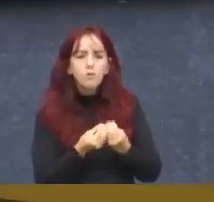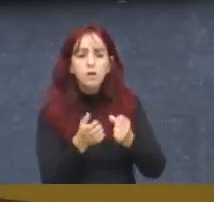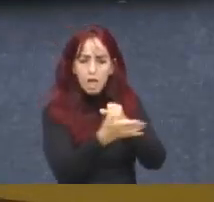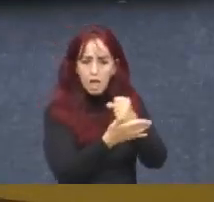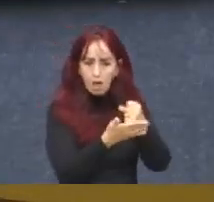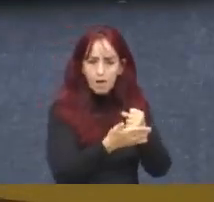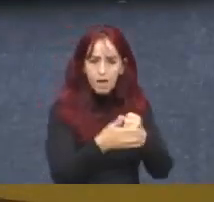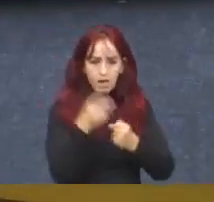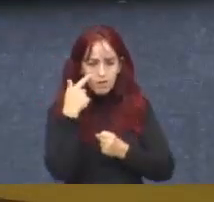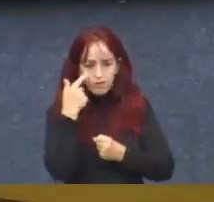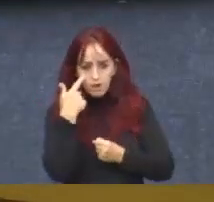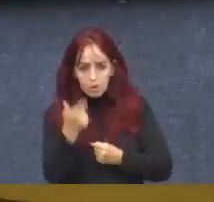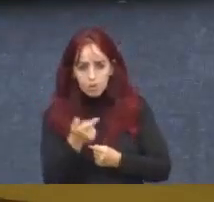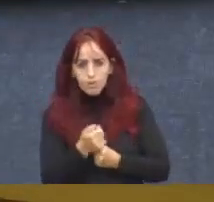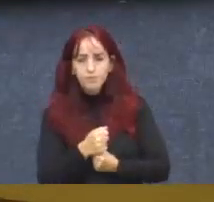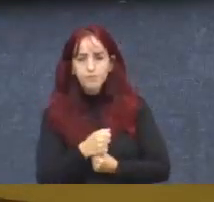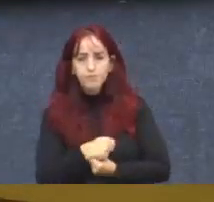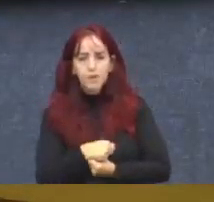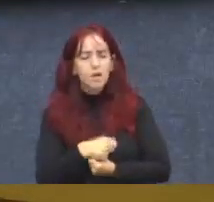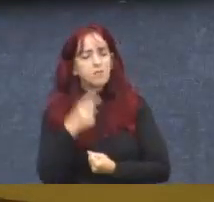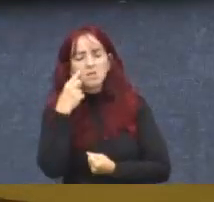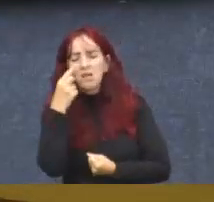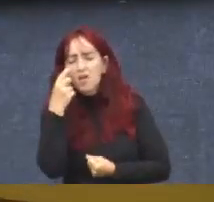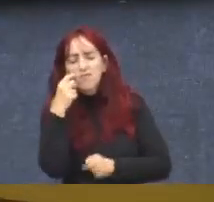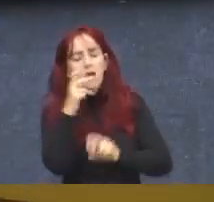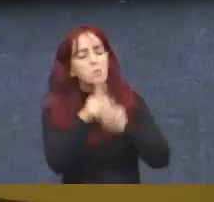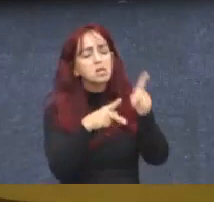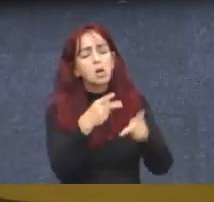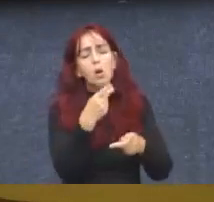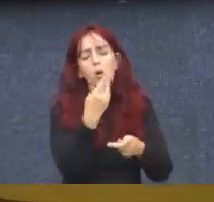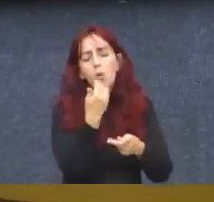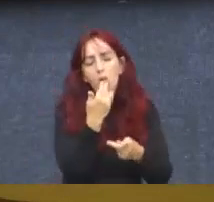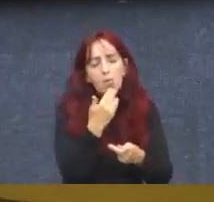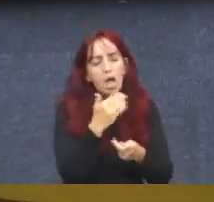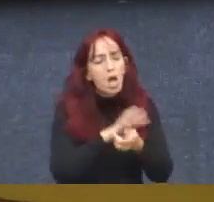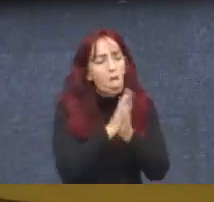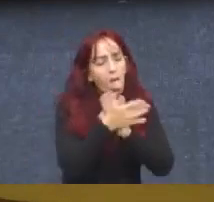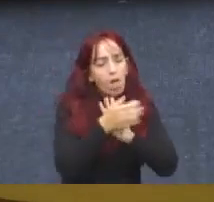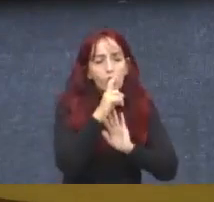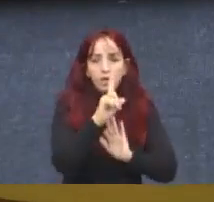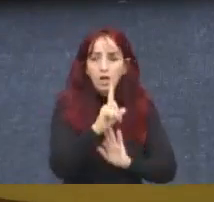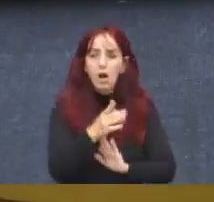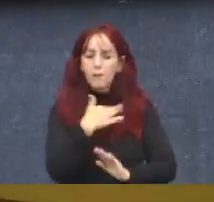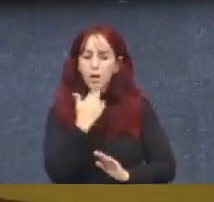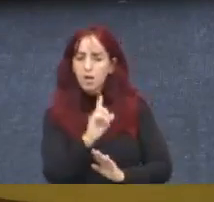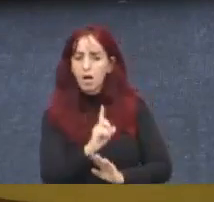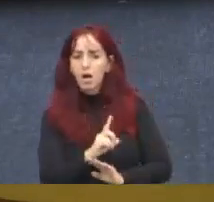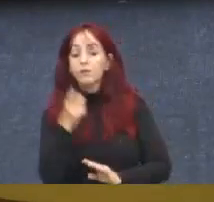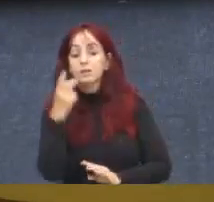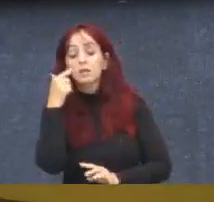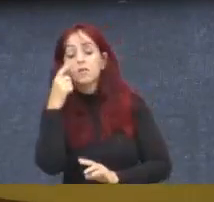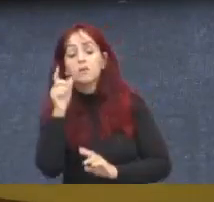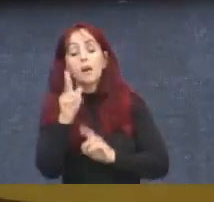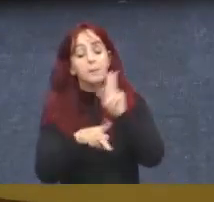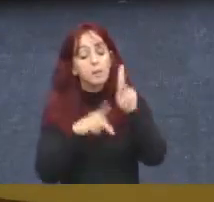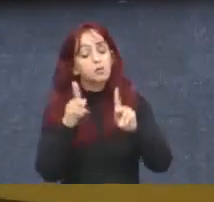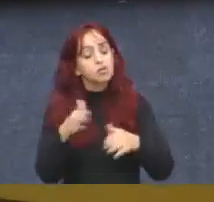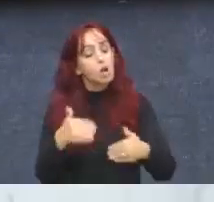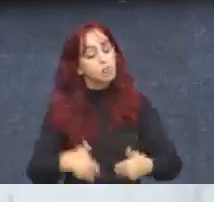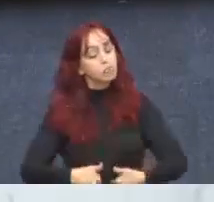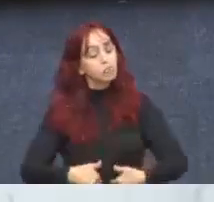viu, Pedrão? E não vai ver pessoas morrendo por causa disso, não. Ao contrário, você vai ver pessoas alimentadas. Obrigado,